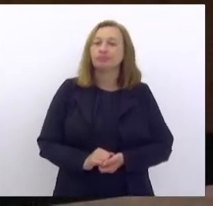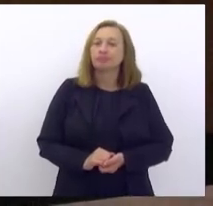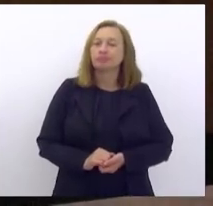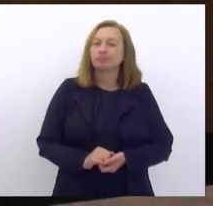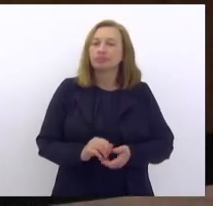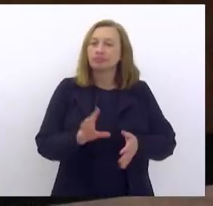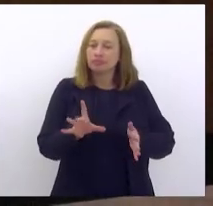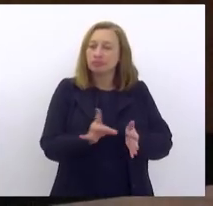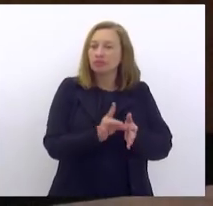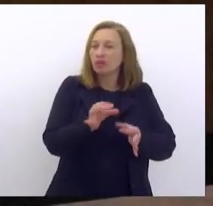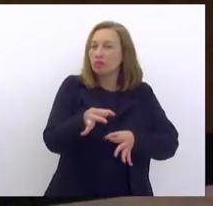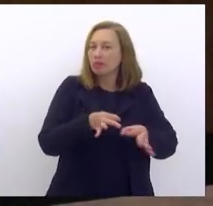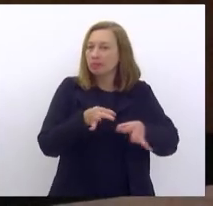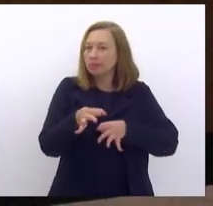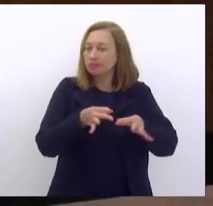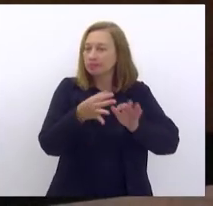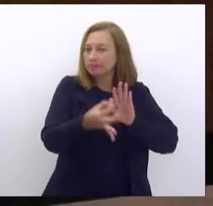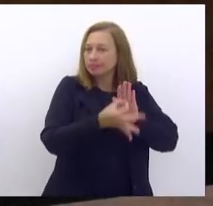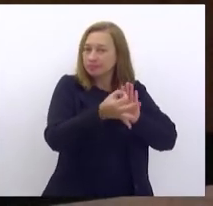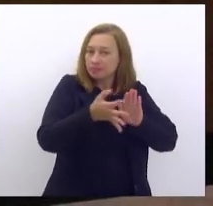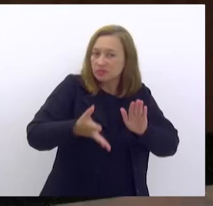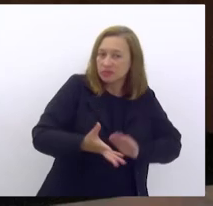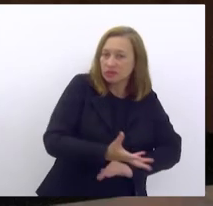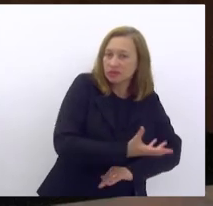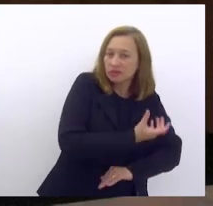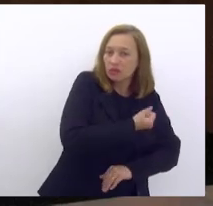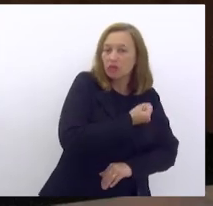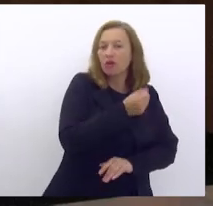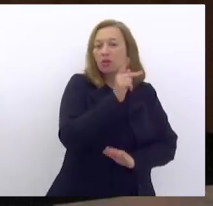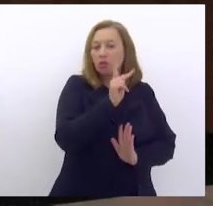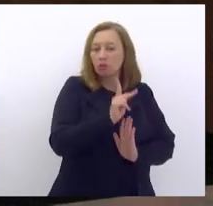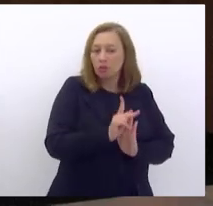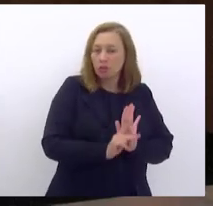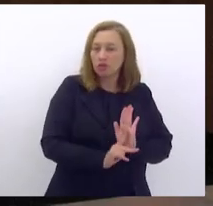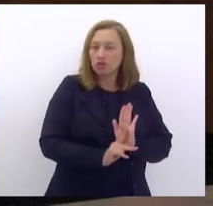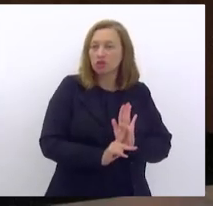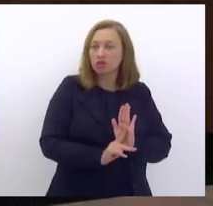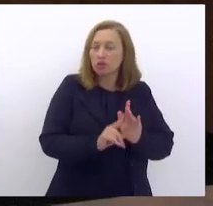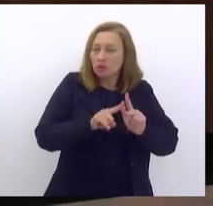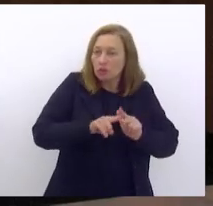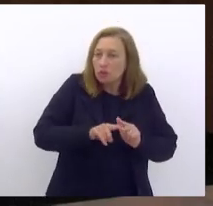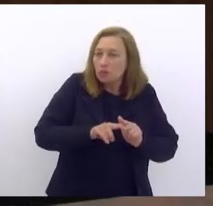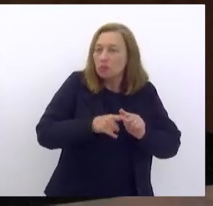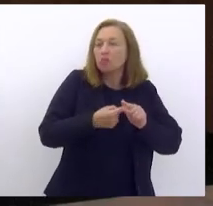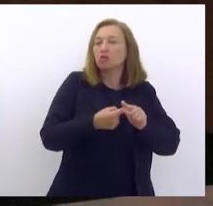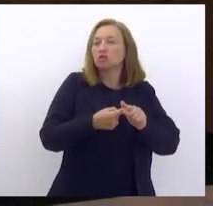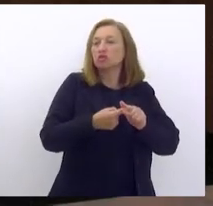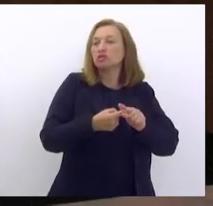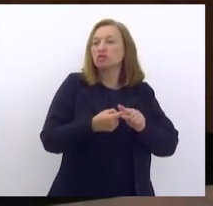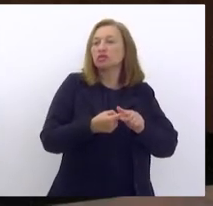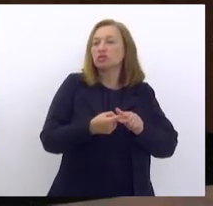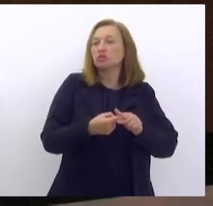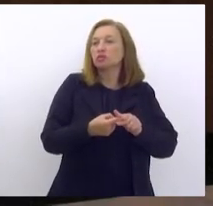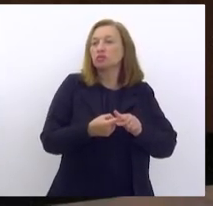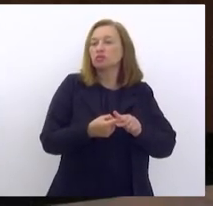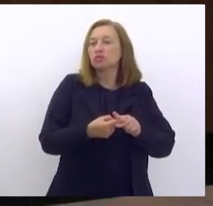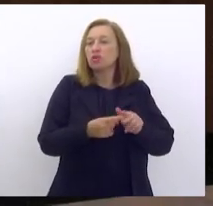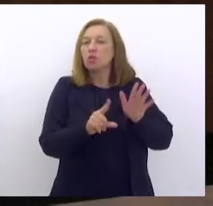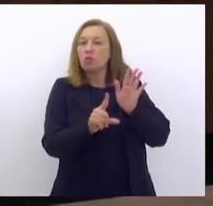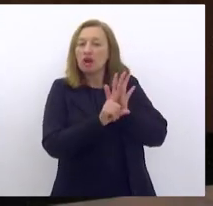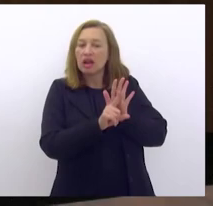no sentido de salvar o projeto, modificando uma